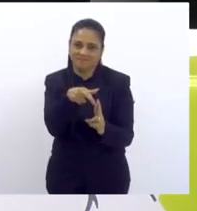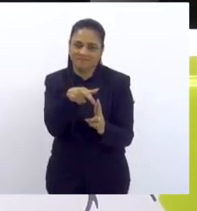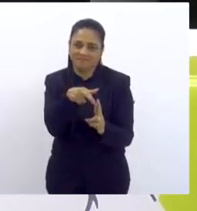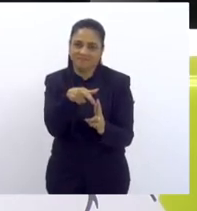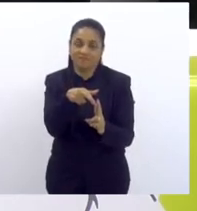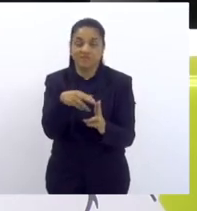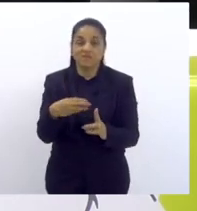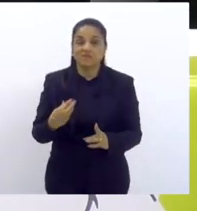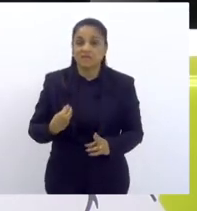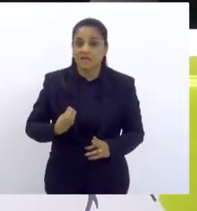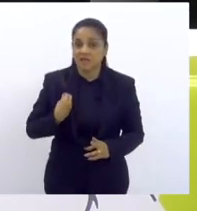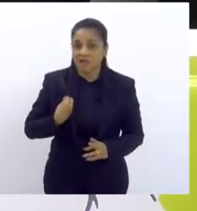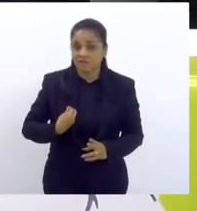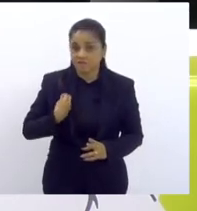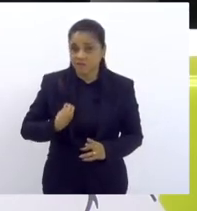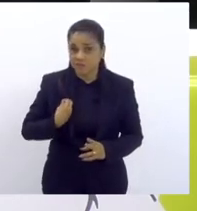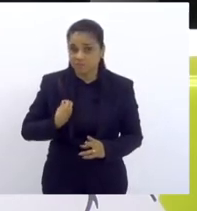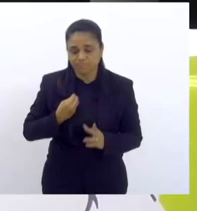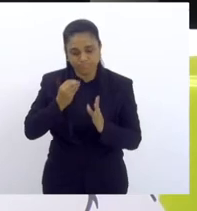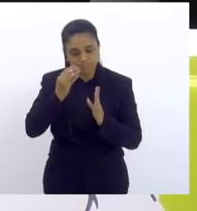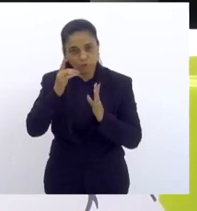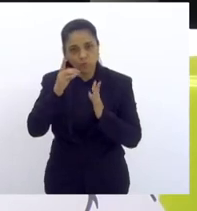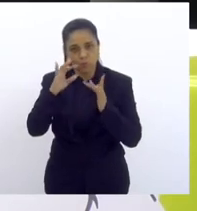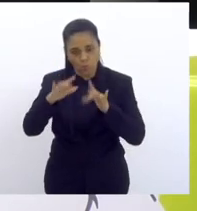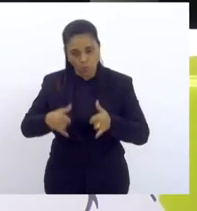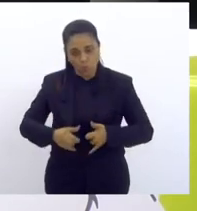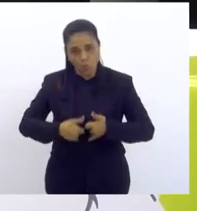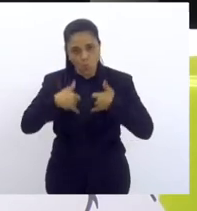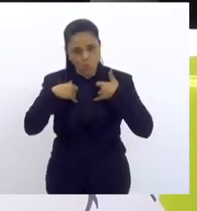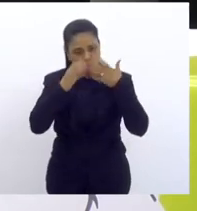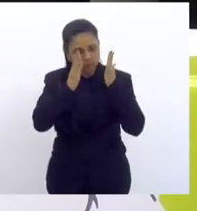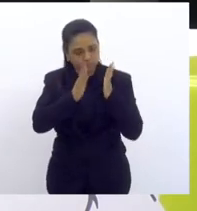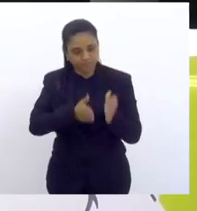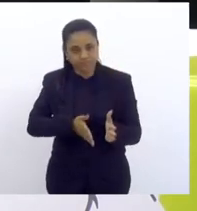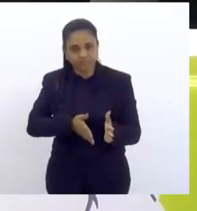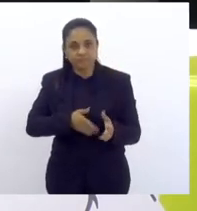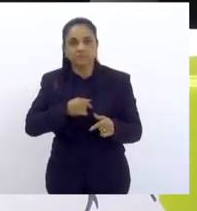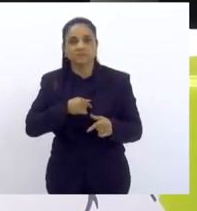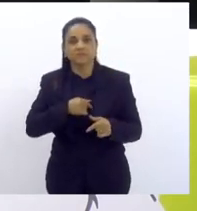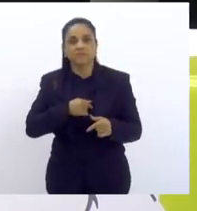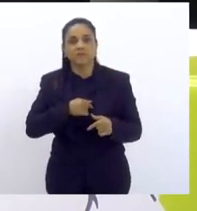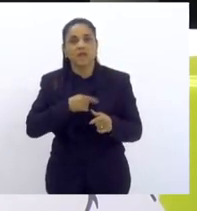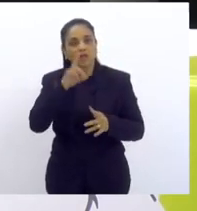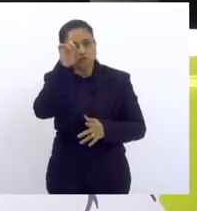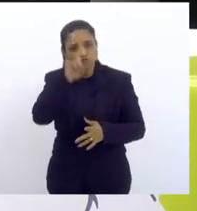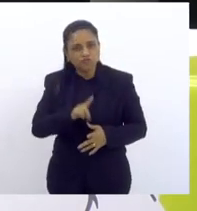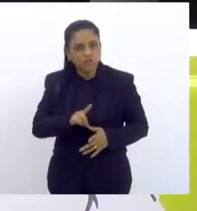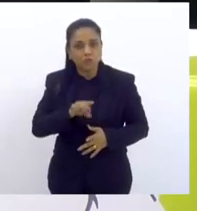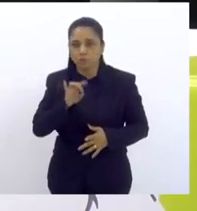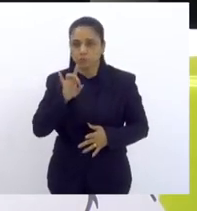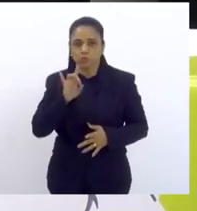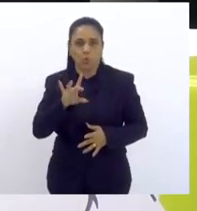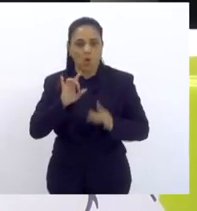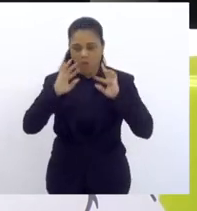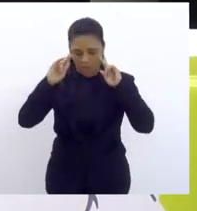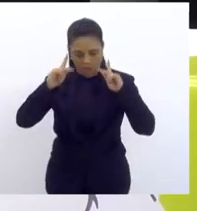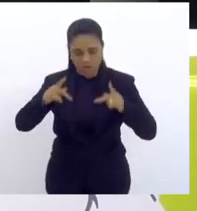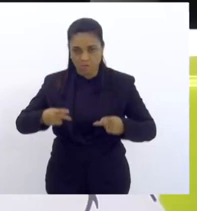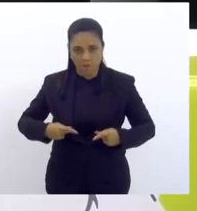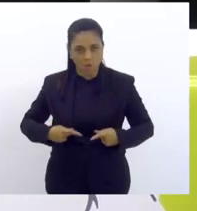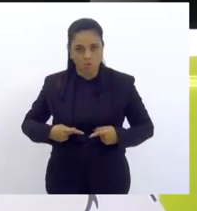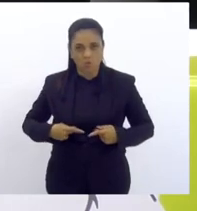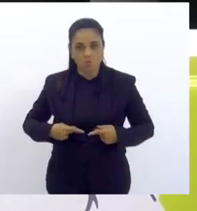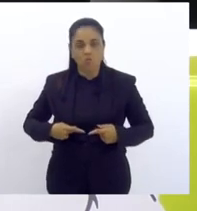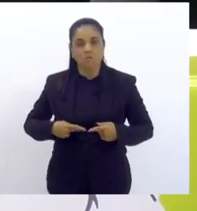e a vida com dignidade ela não só assiste direito aos seres humanos Mas a nossa própria